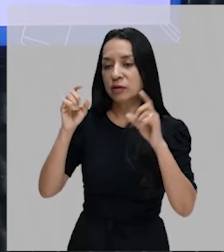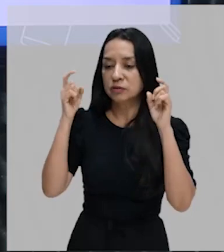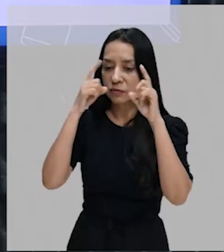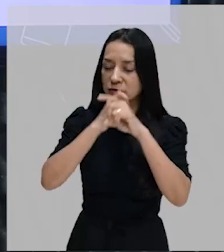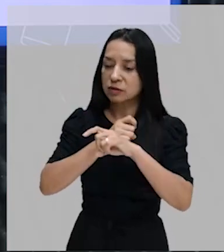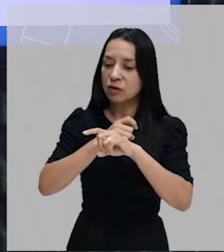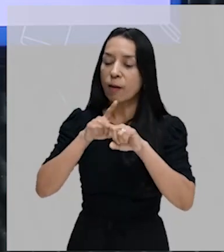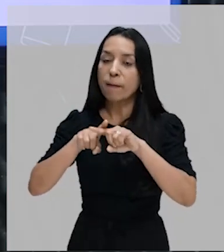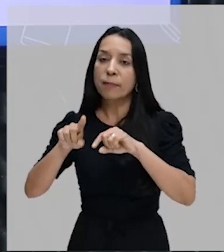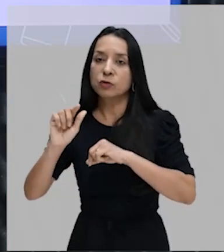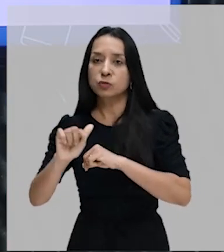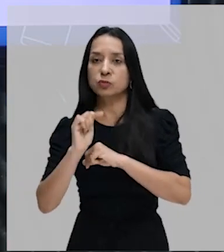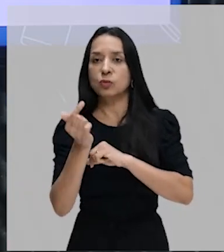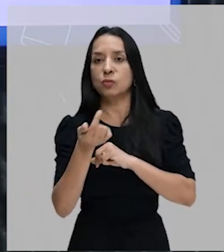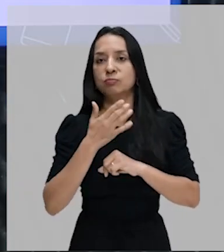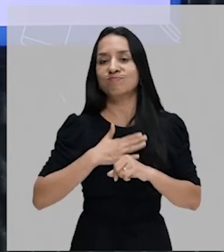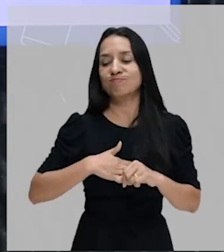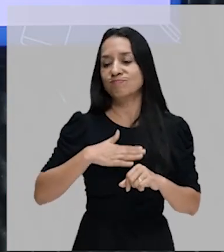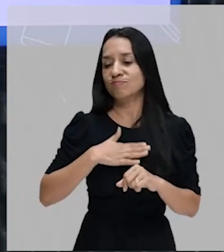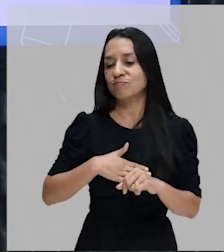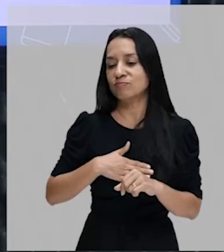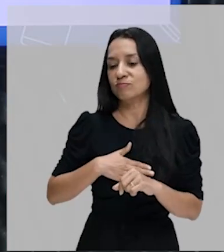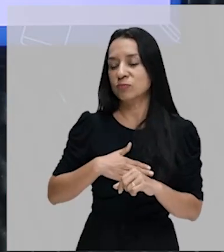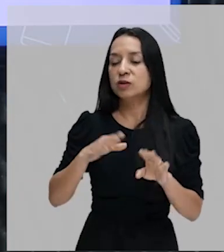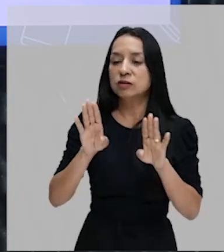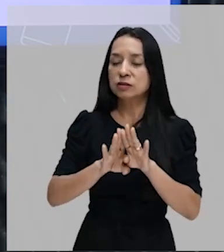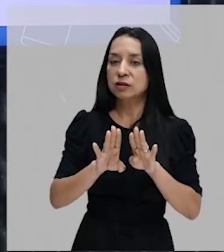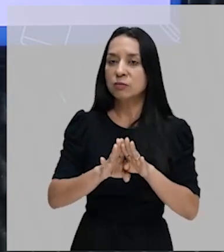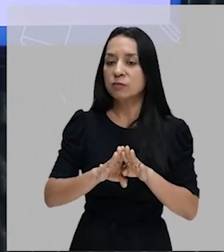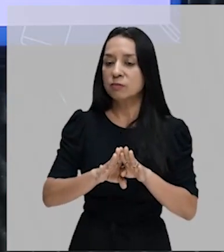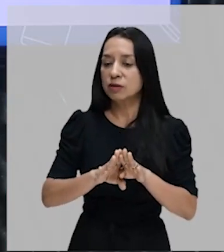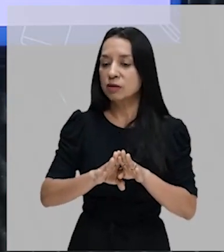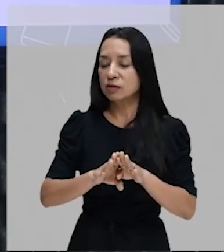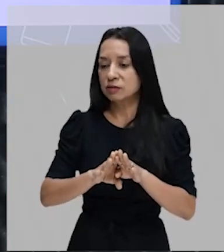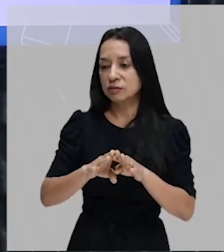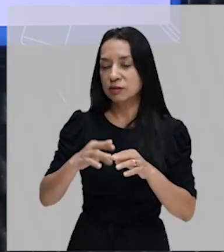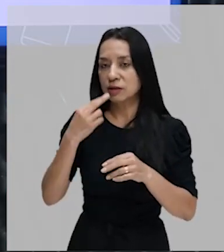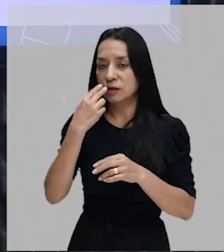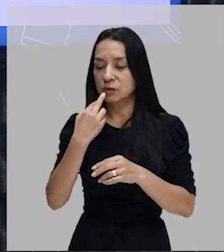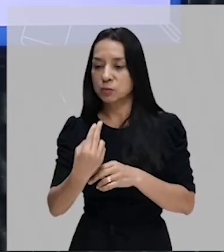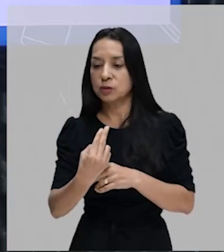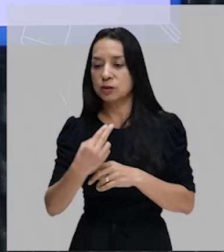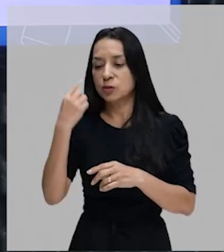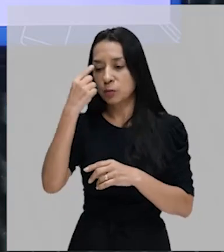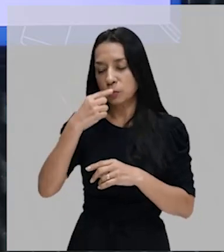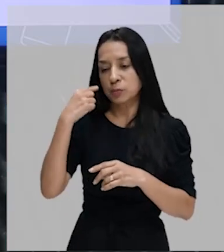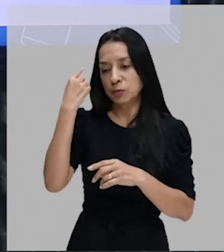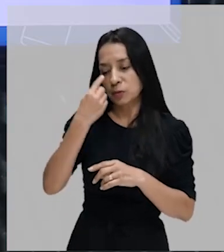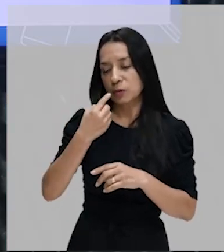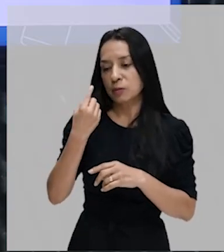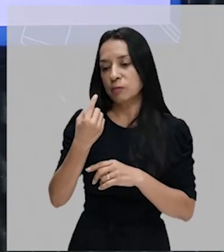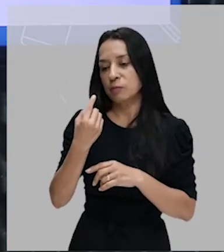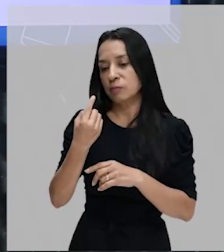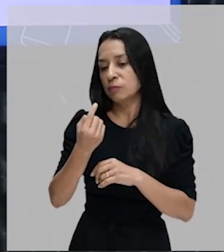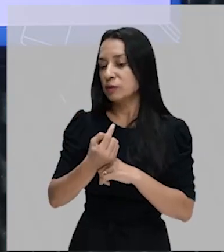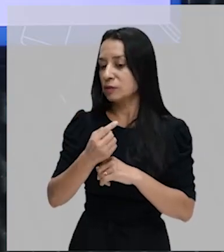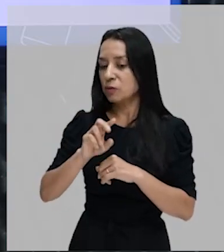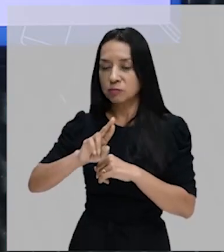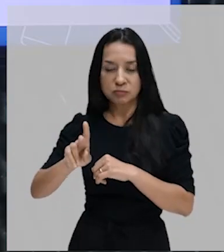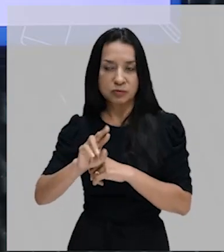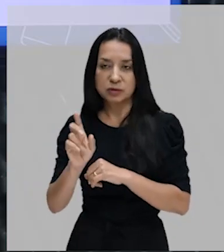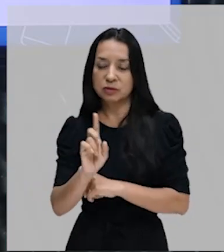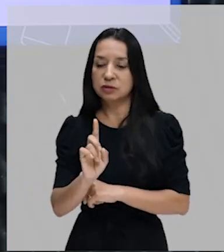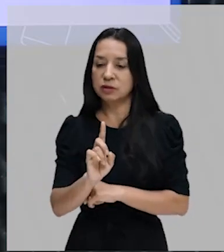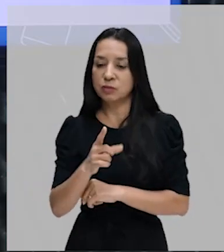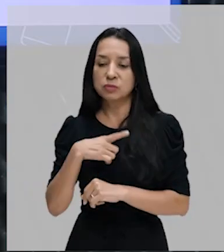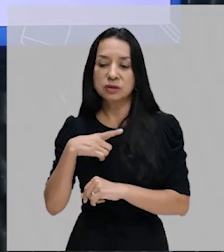bem tranquilos. Não é diferente na língua espanhola, porém tem algumas particularidades, como vocês estão vendo, e nós vamos